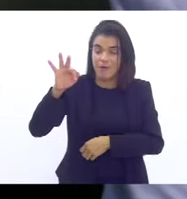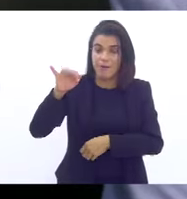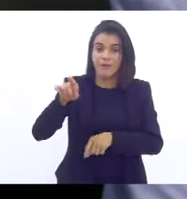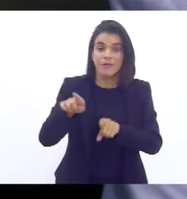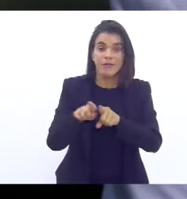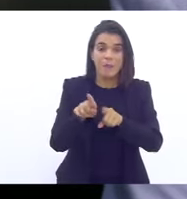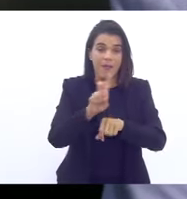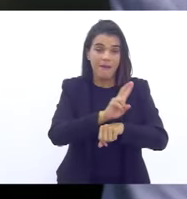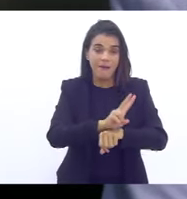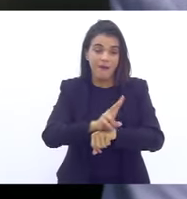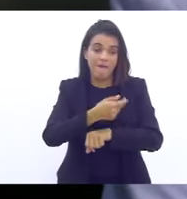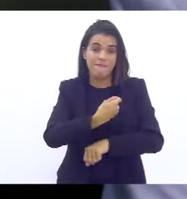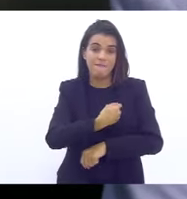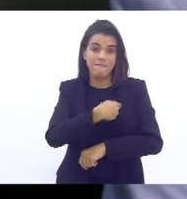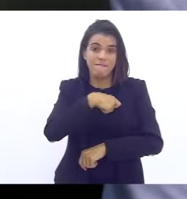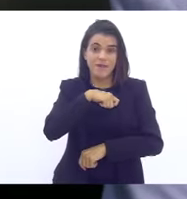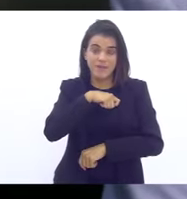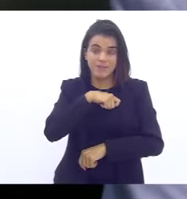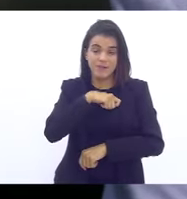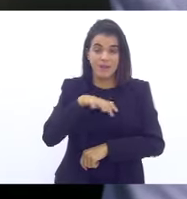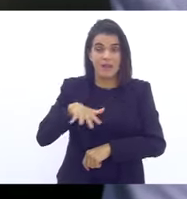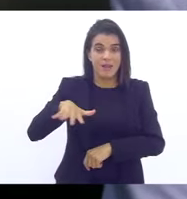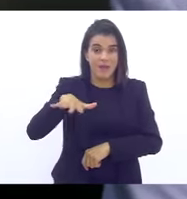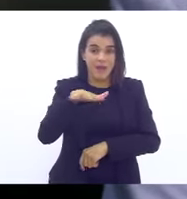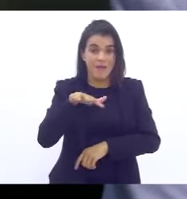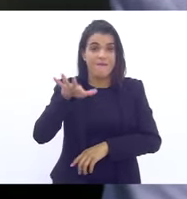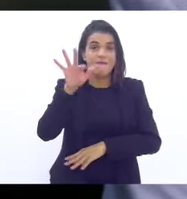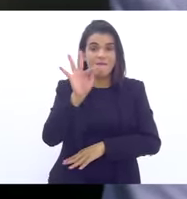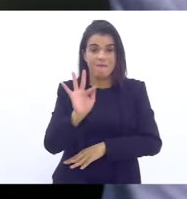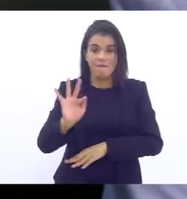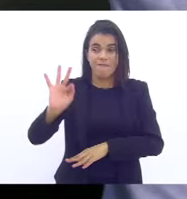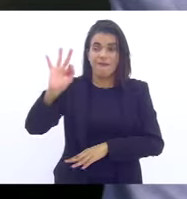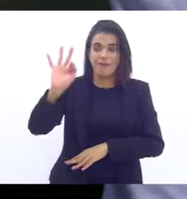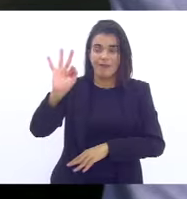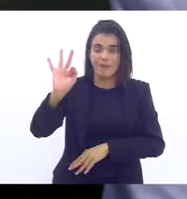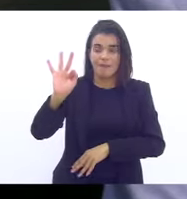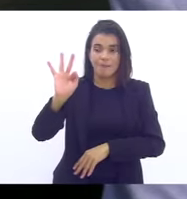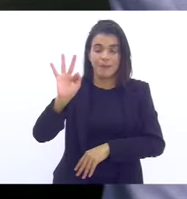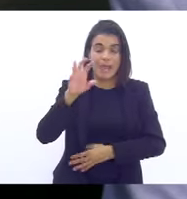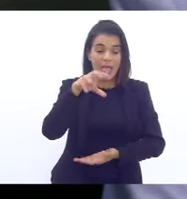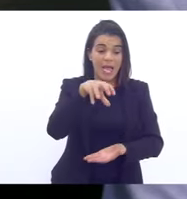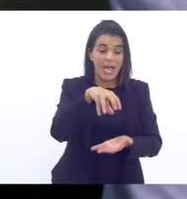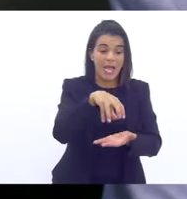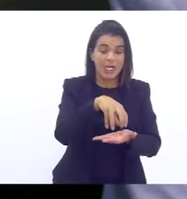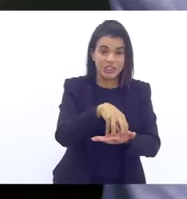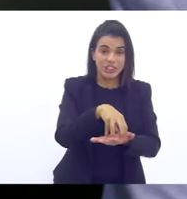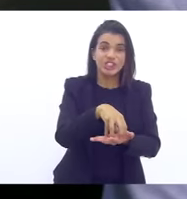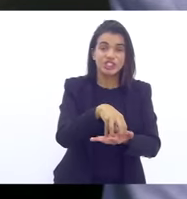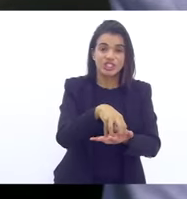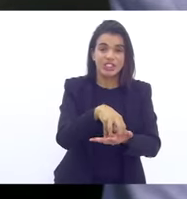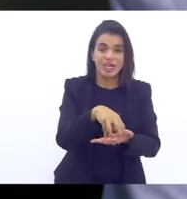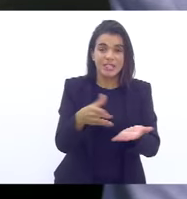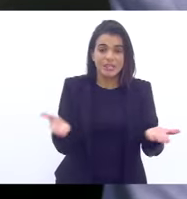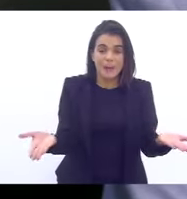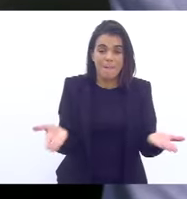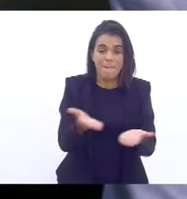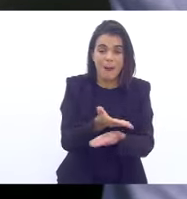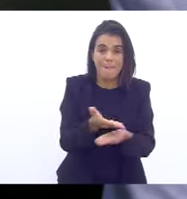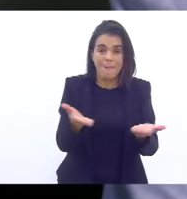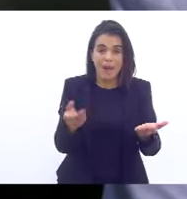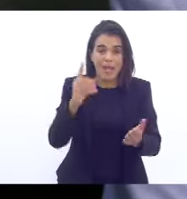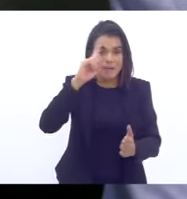a fiscalização se dá no âmbito federal, a agência reguladora que estabelece os